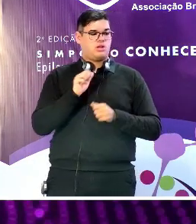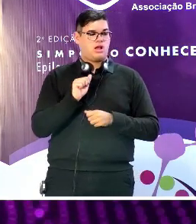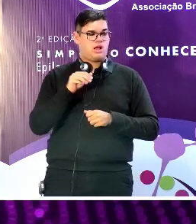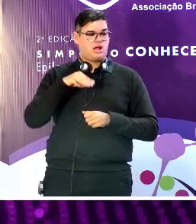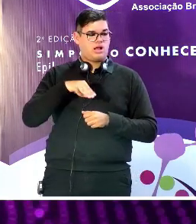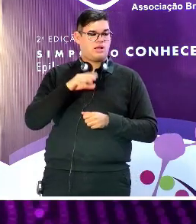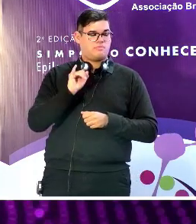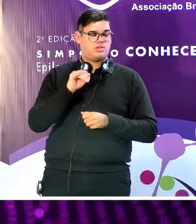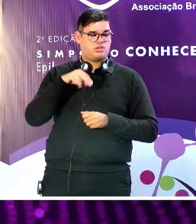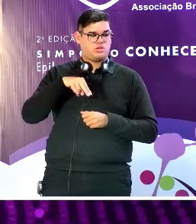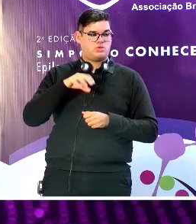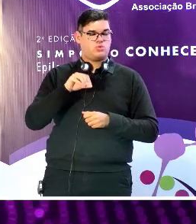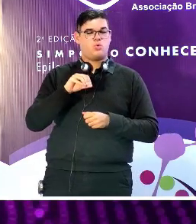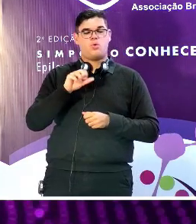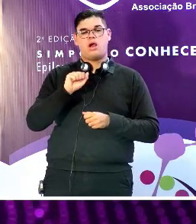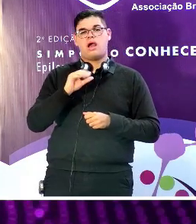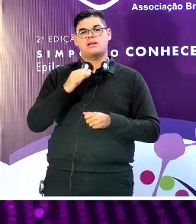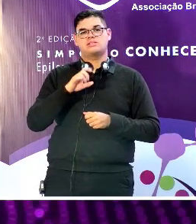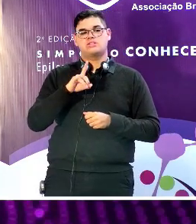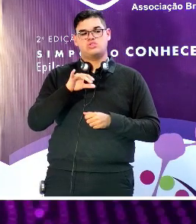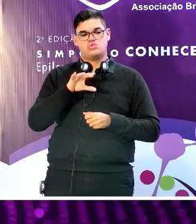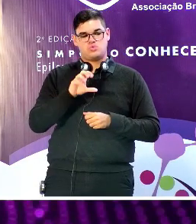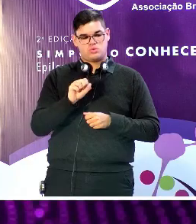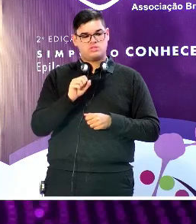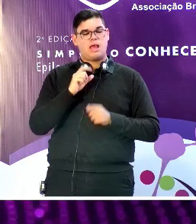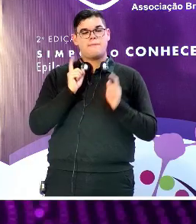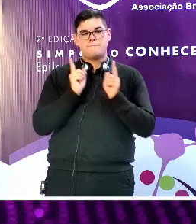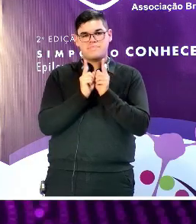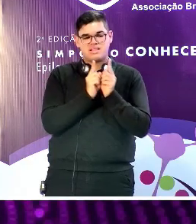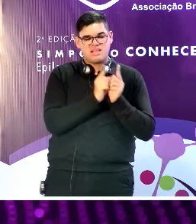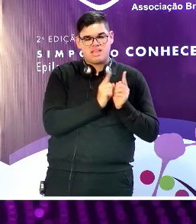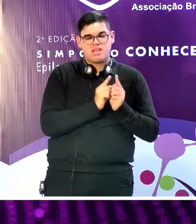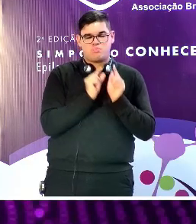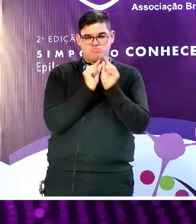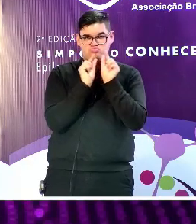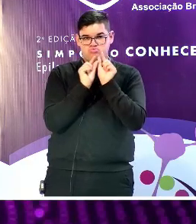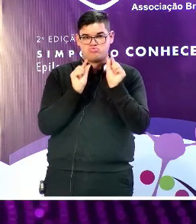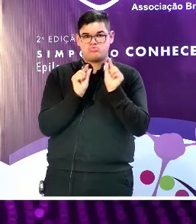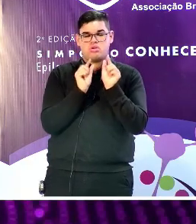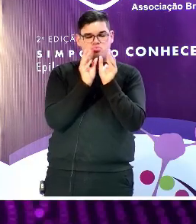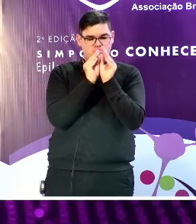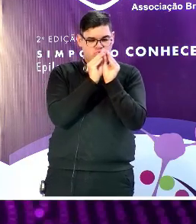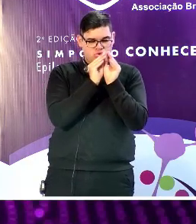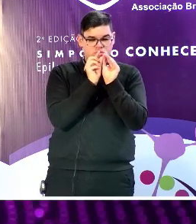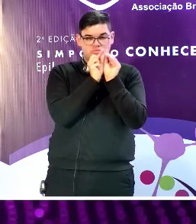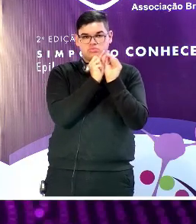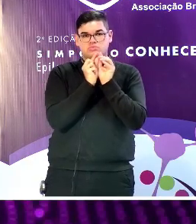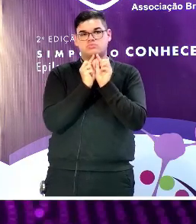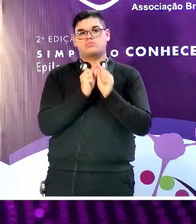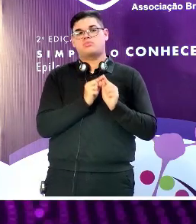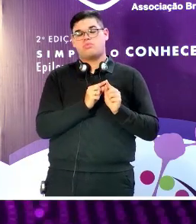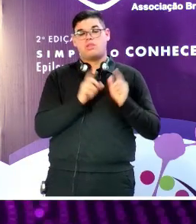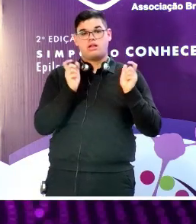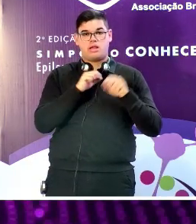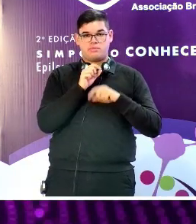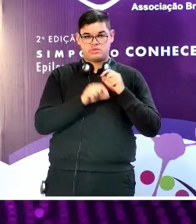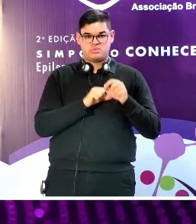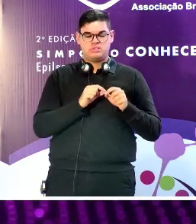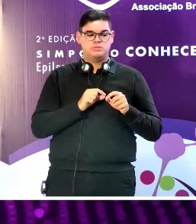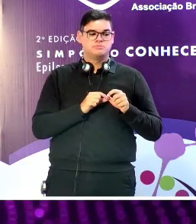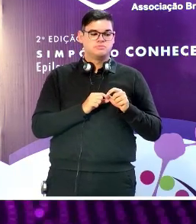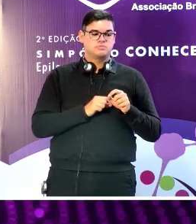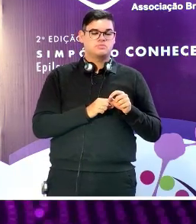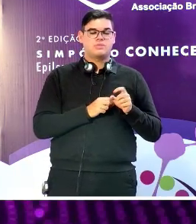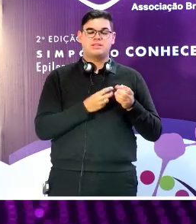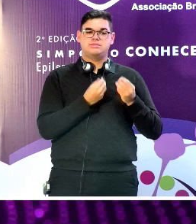pequenininho, ele tem só 9 resíduos, é um peptídeo pequeno. um peptídeo capaz de passar a